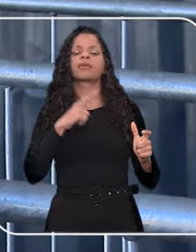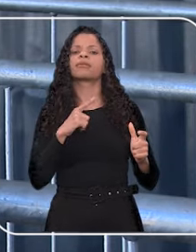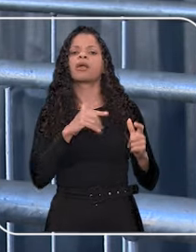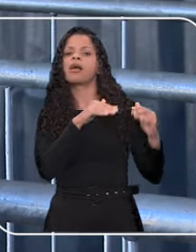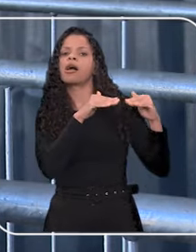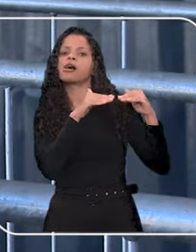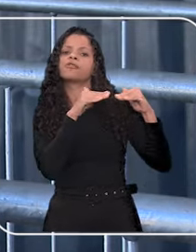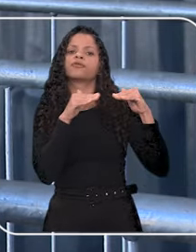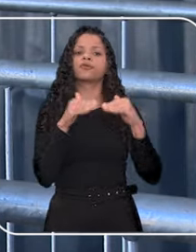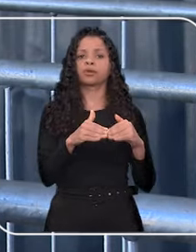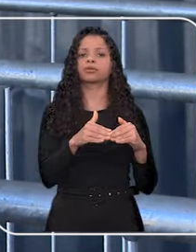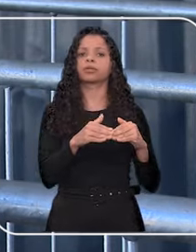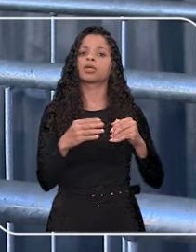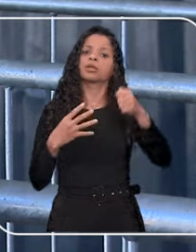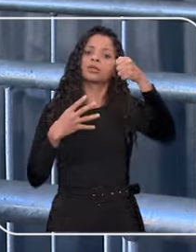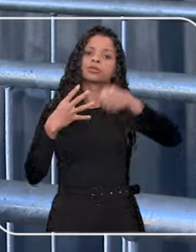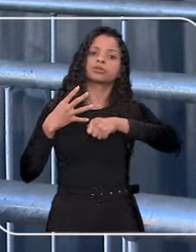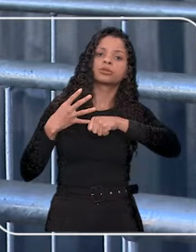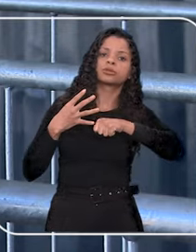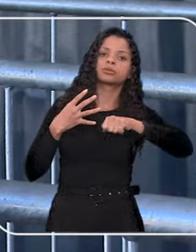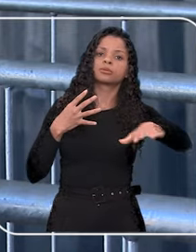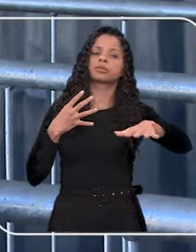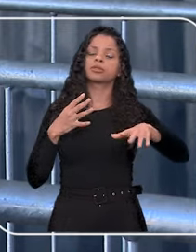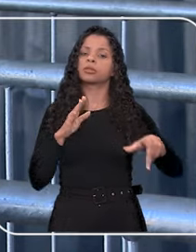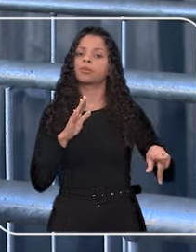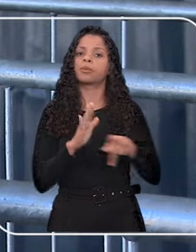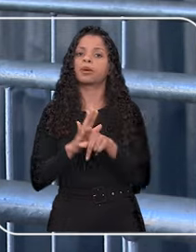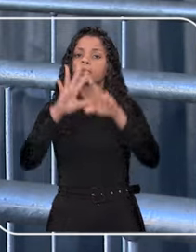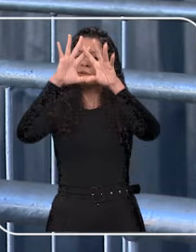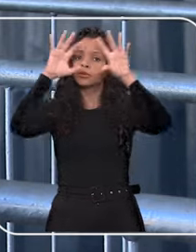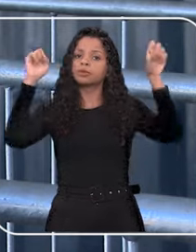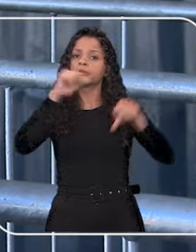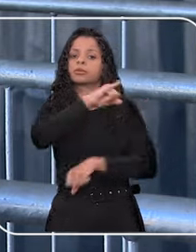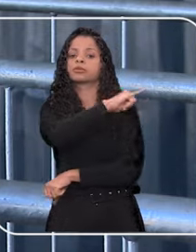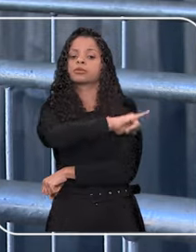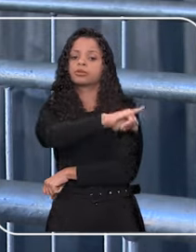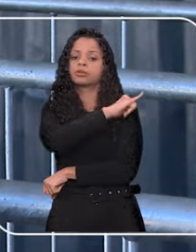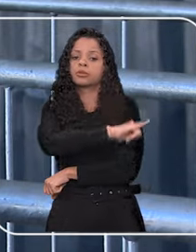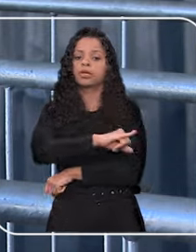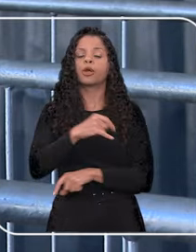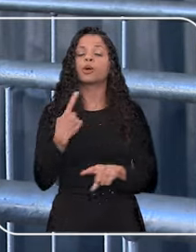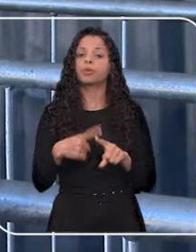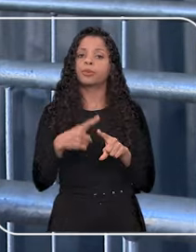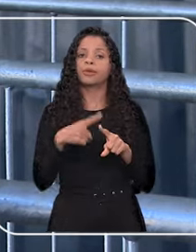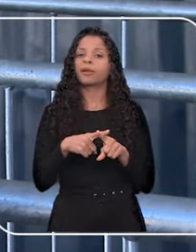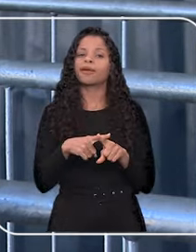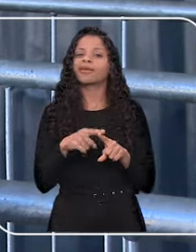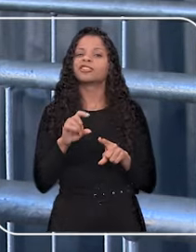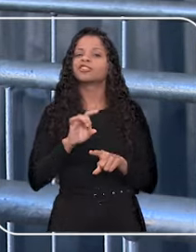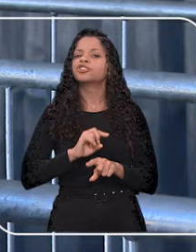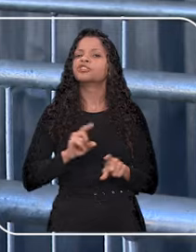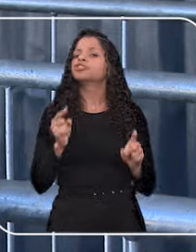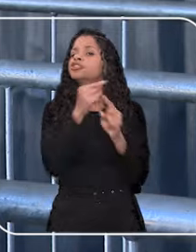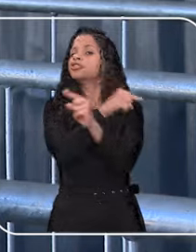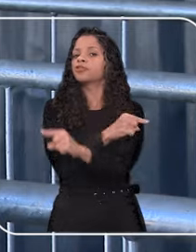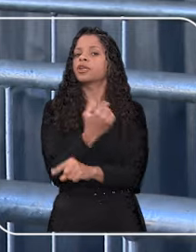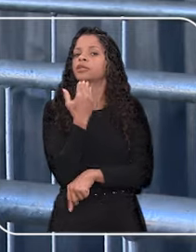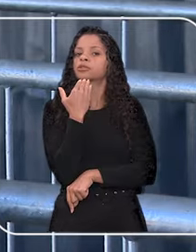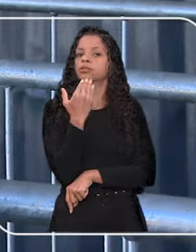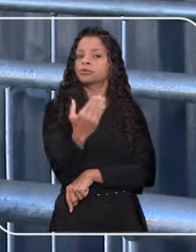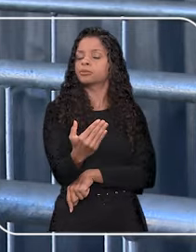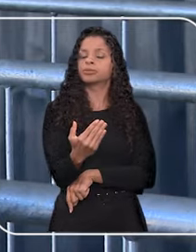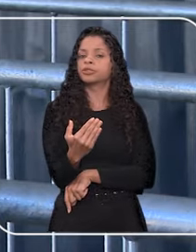jurisprudência do STJ por parte do Tribunal de Justiça do Rio de Janeiro além de concessão diferente do que foi